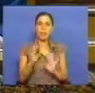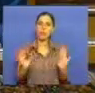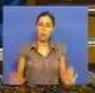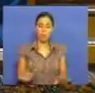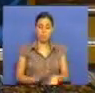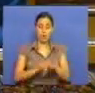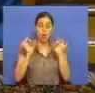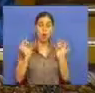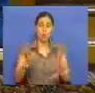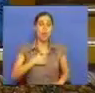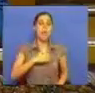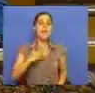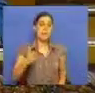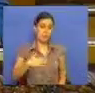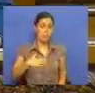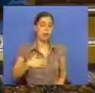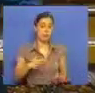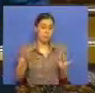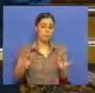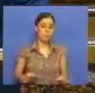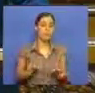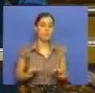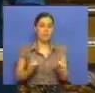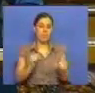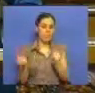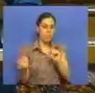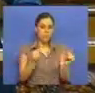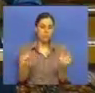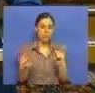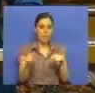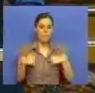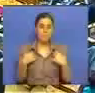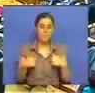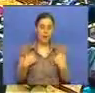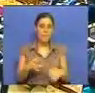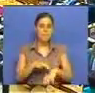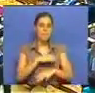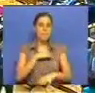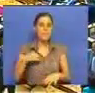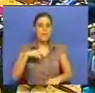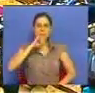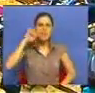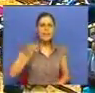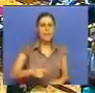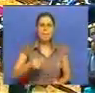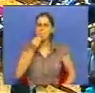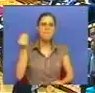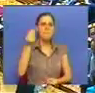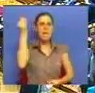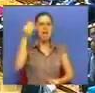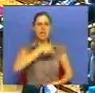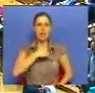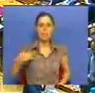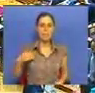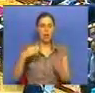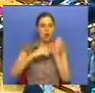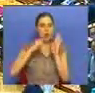Os hospitais empresa chegam mesmo a disputar entre si os médicos mais capazes, os melhores médicos,